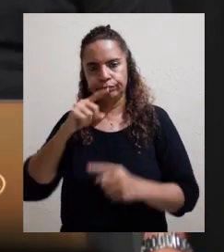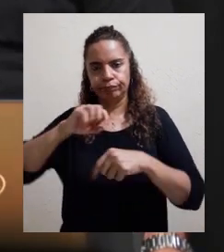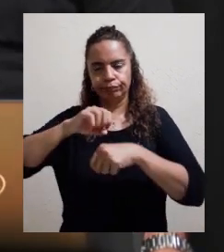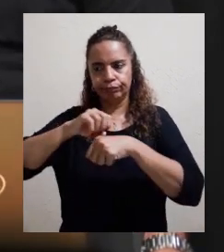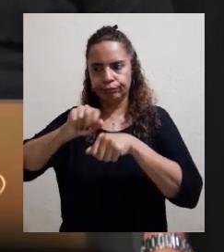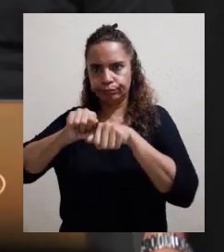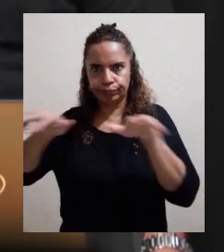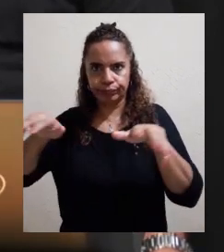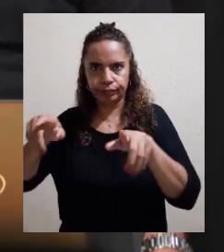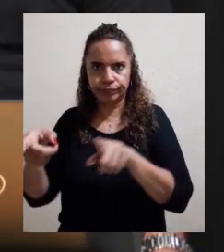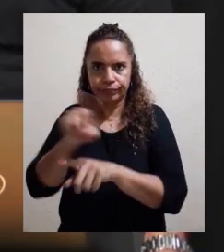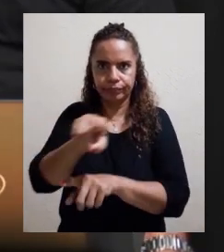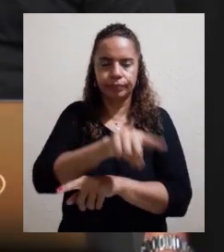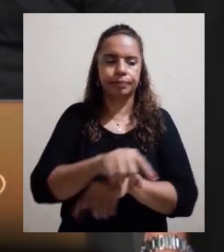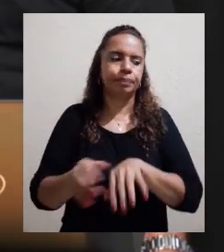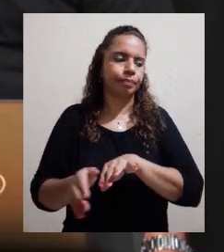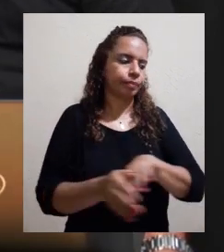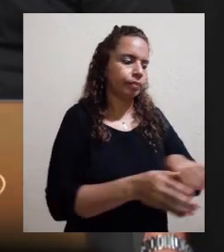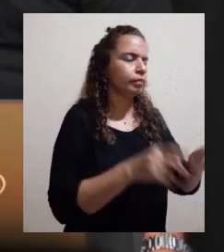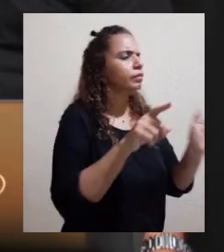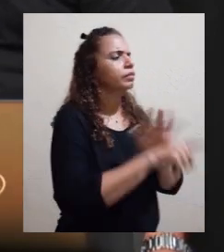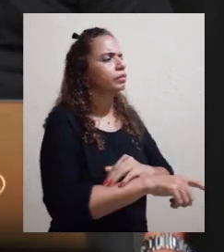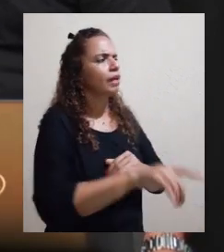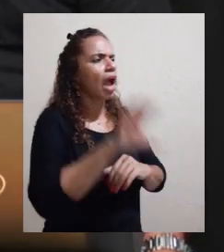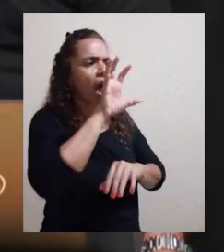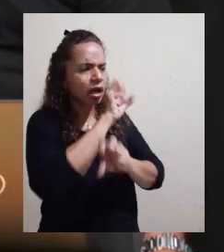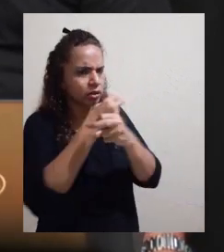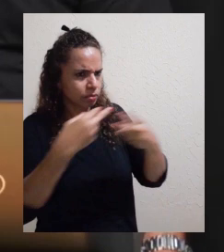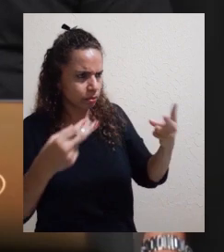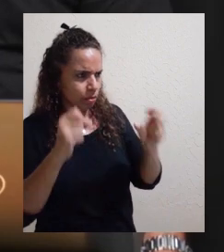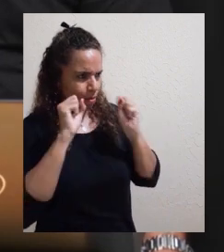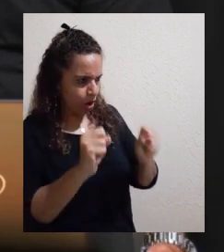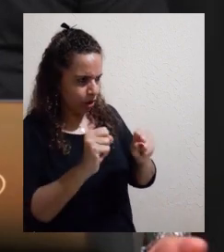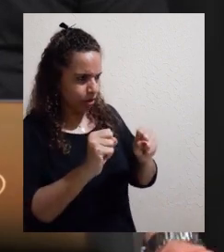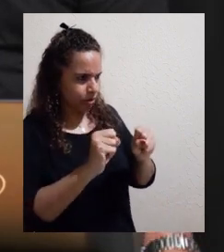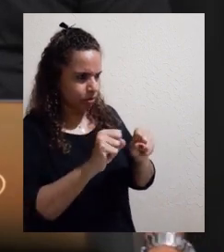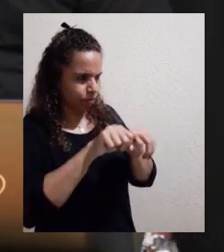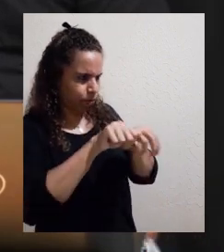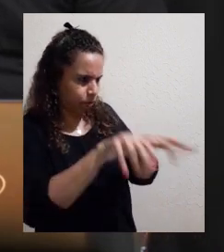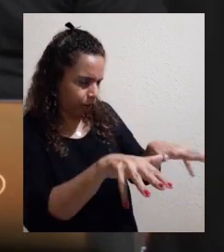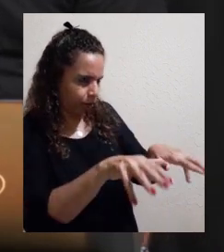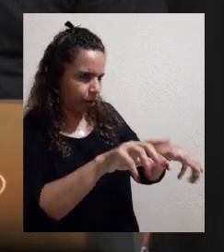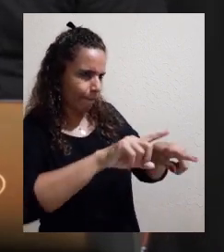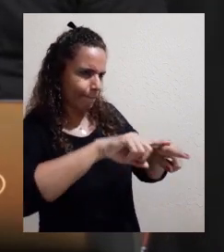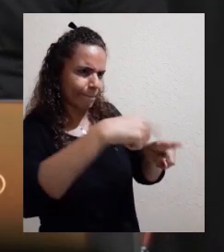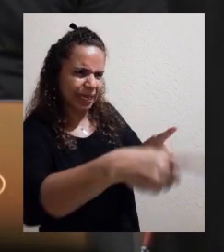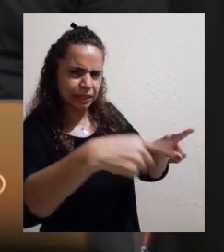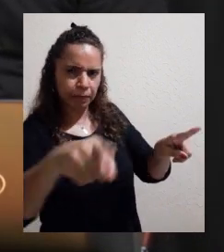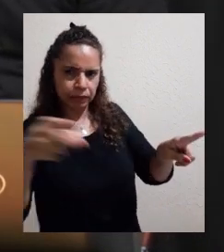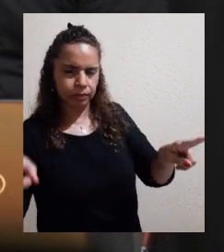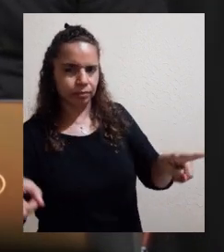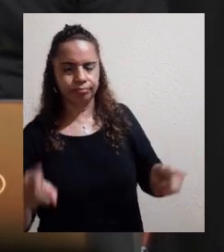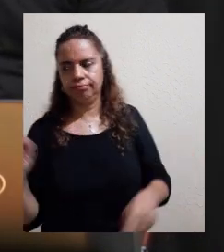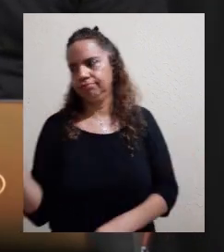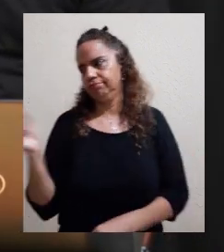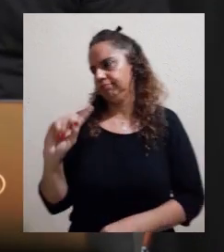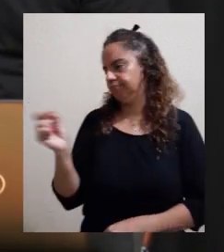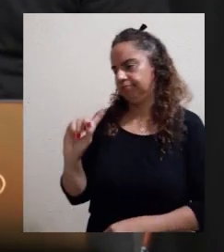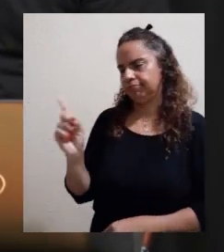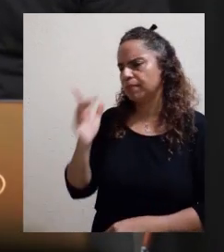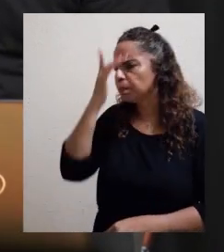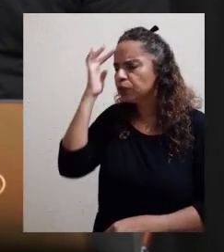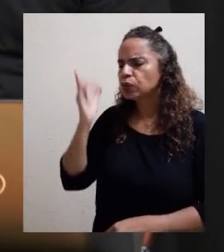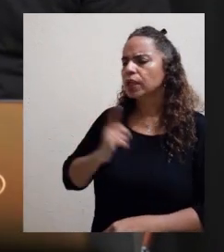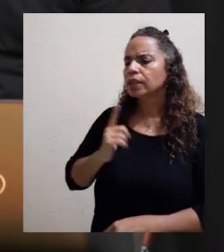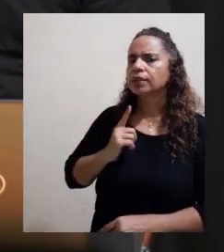a transmissão. E essa transmissão animal, existe? Eu também não vi nada confirmatório. Não precisa